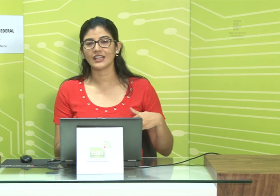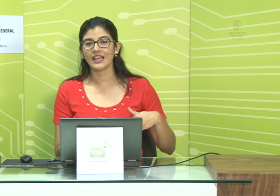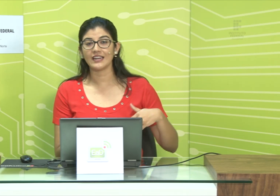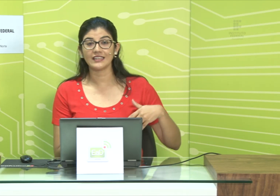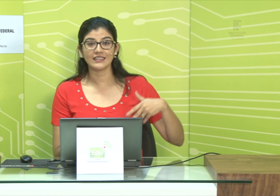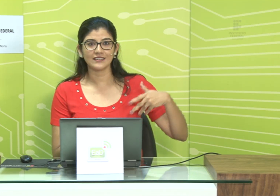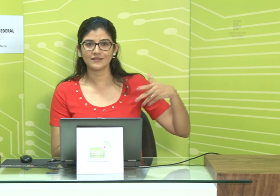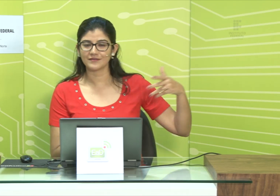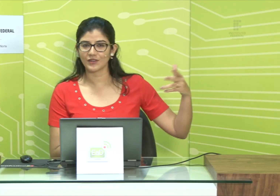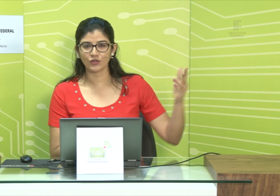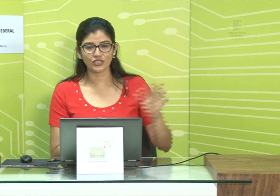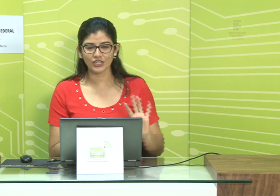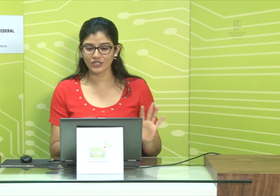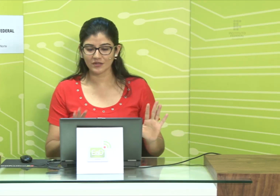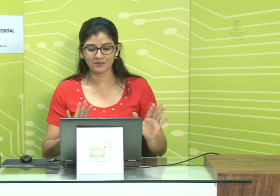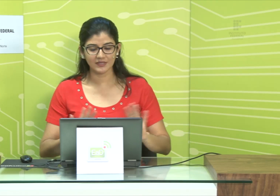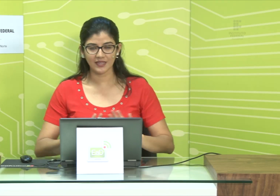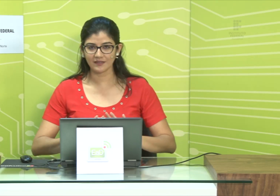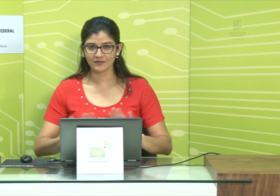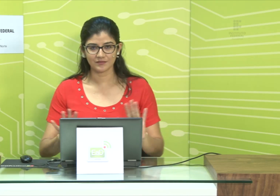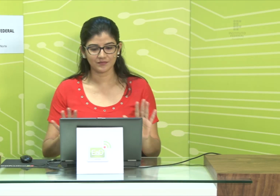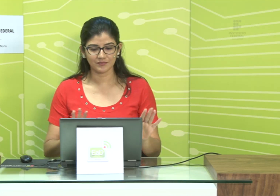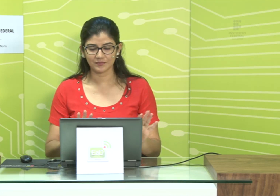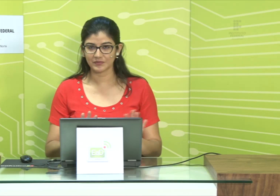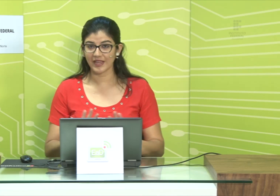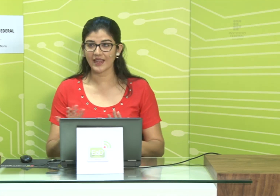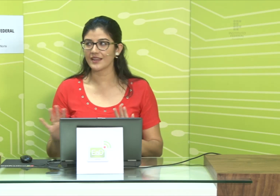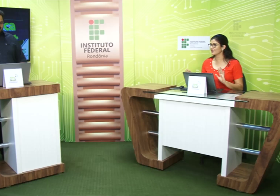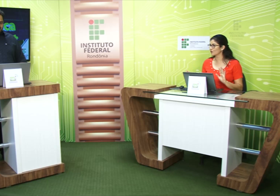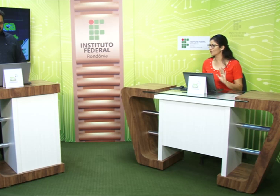funcionalidade dele, e hoje a gente, né,